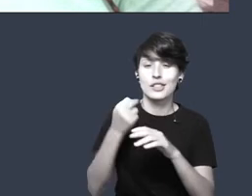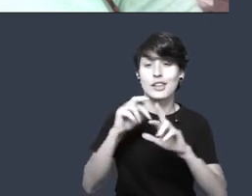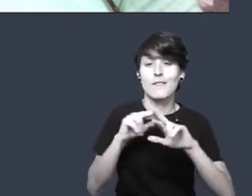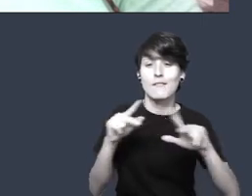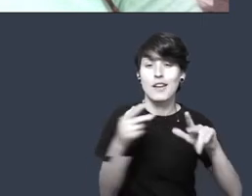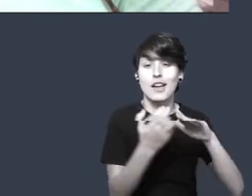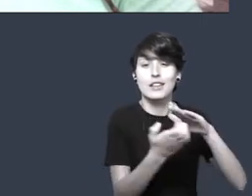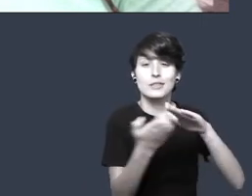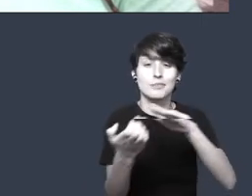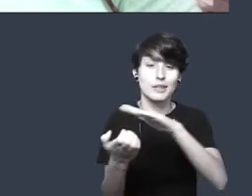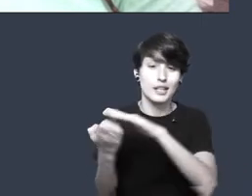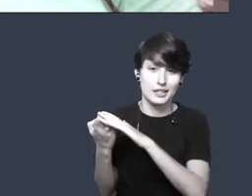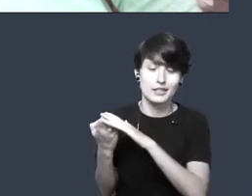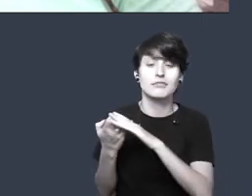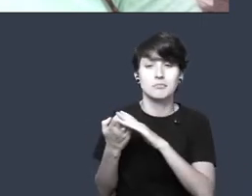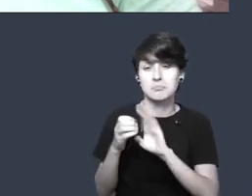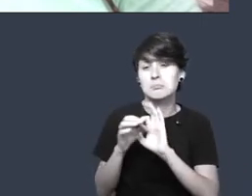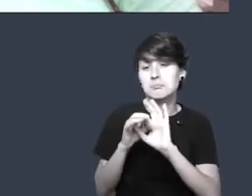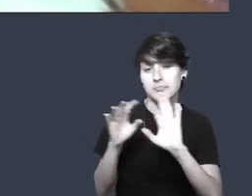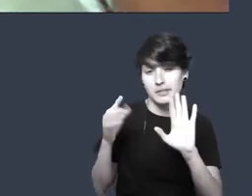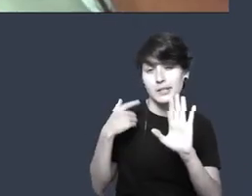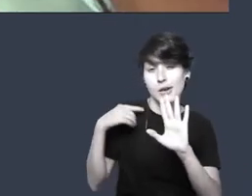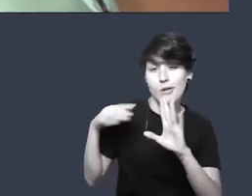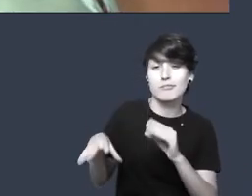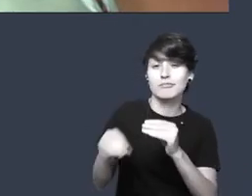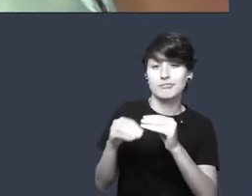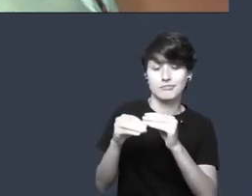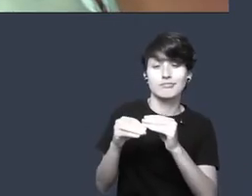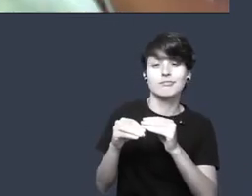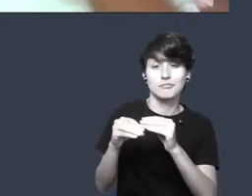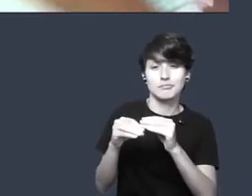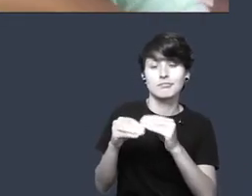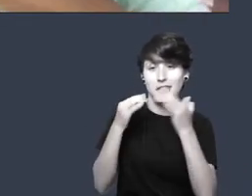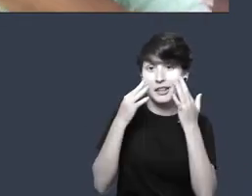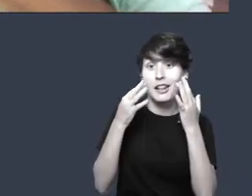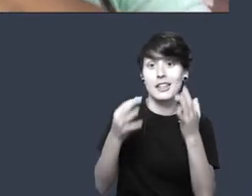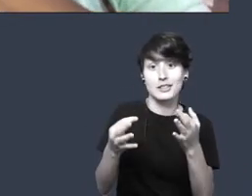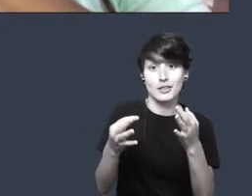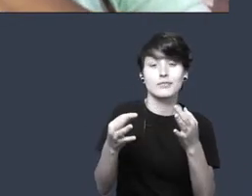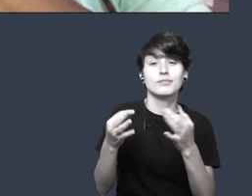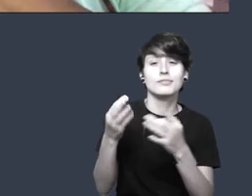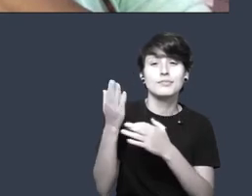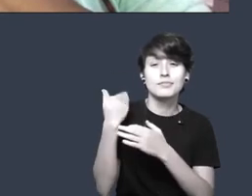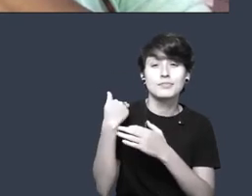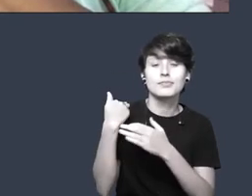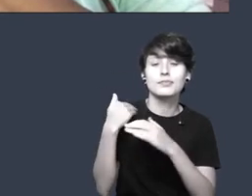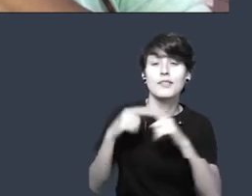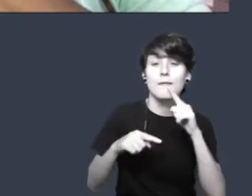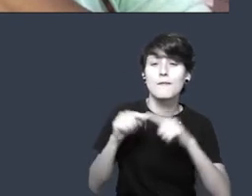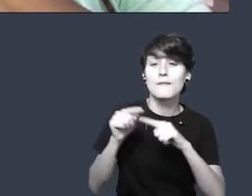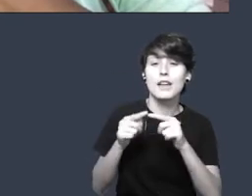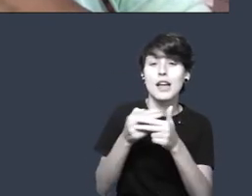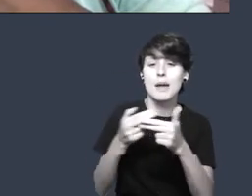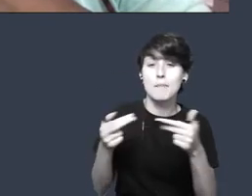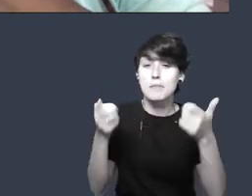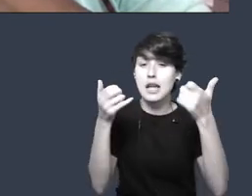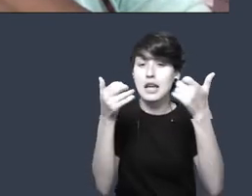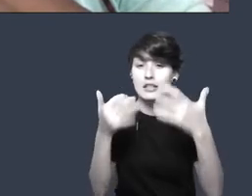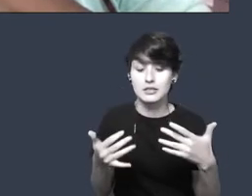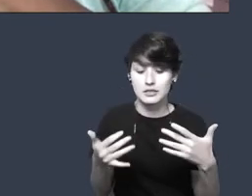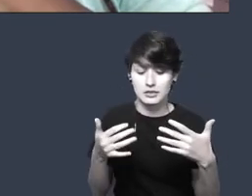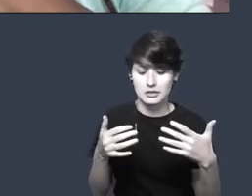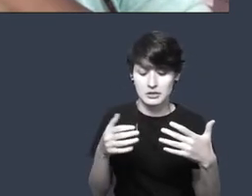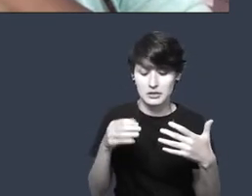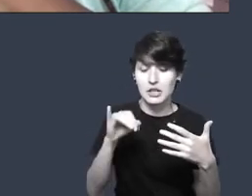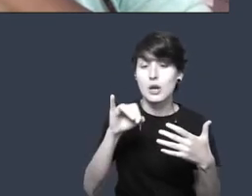empresas. E deixa eu fazer uma observação aqui. Daquelas ferramentas em que eu falei, o